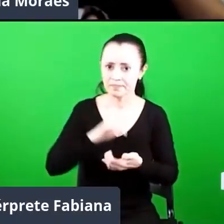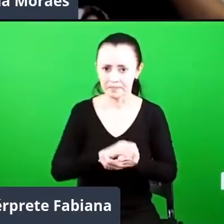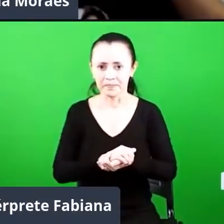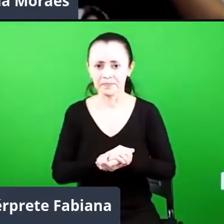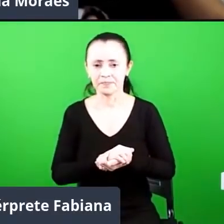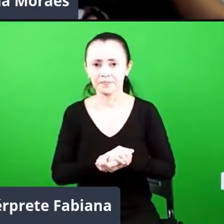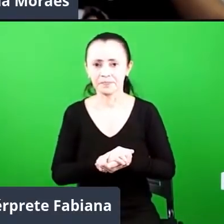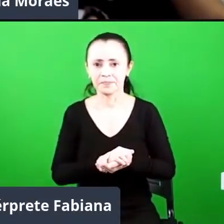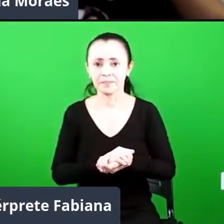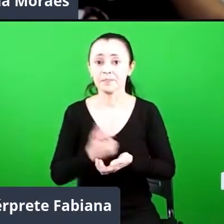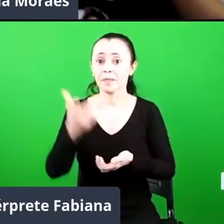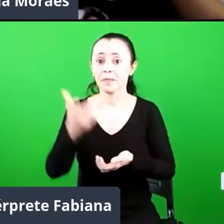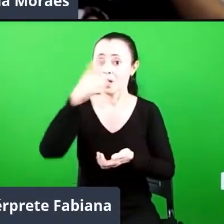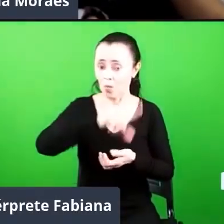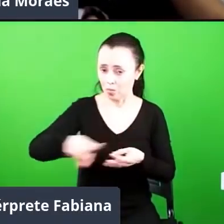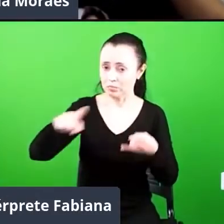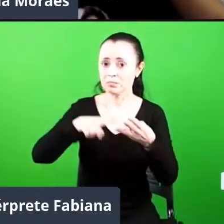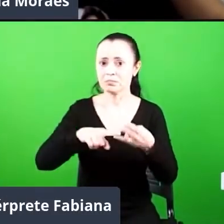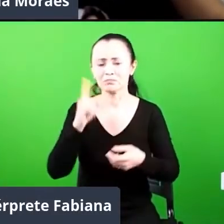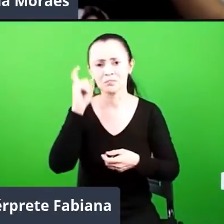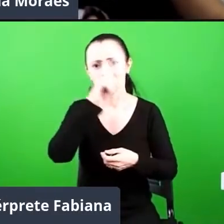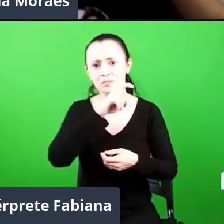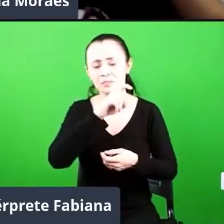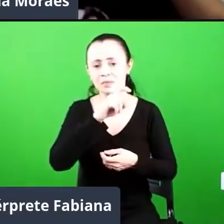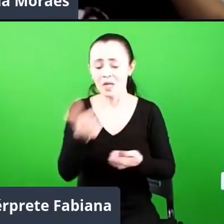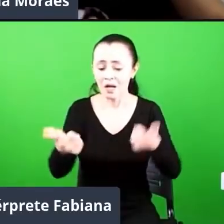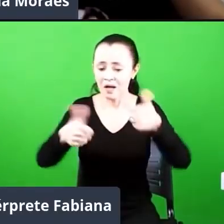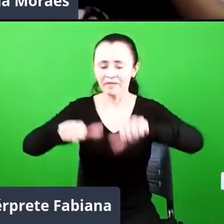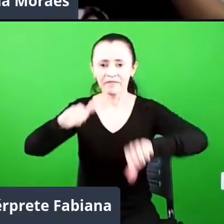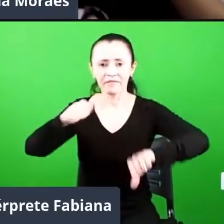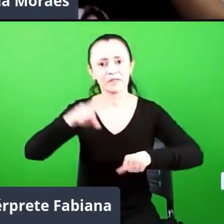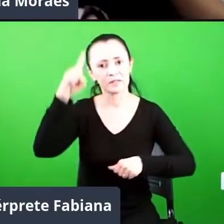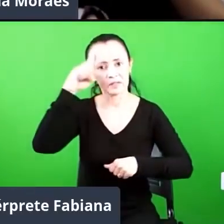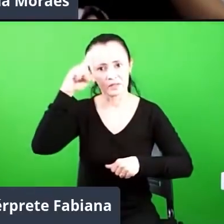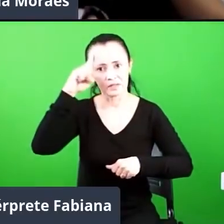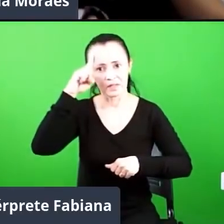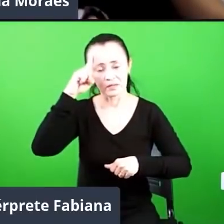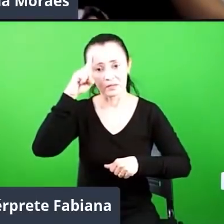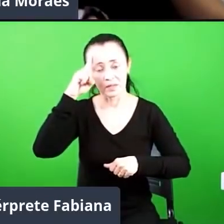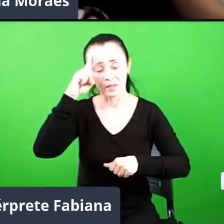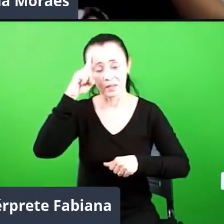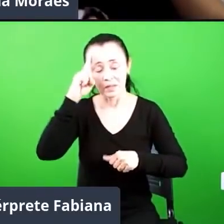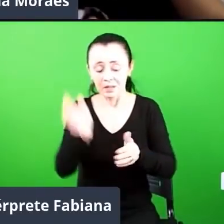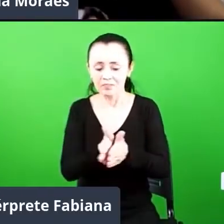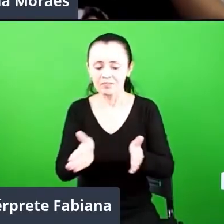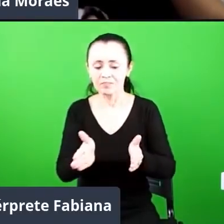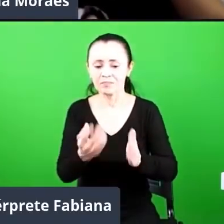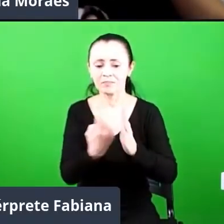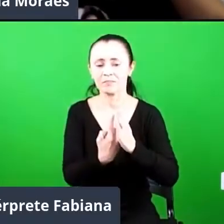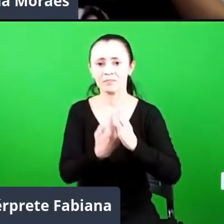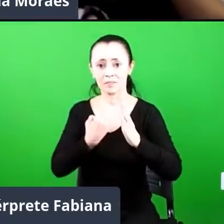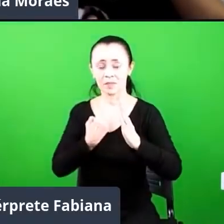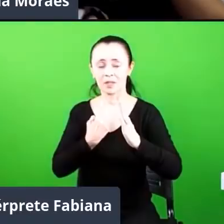Outra dificuldade encontrada foi a avaliação diária do aluno, já que em tempos de isolamento social, onde não